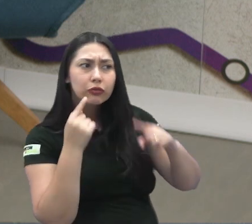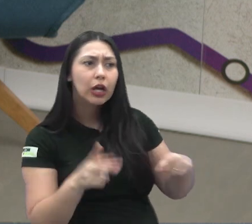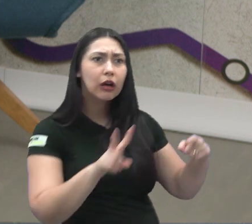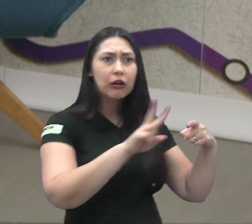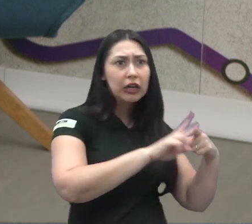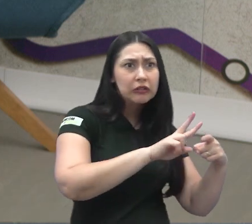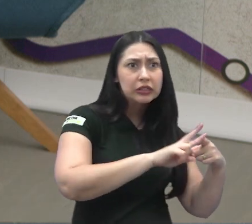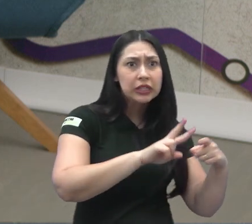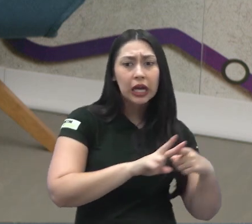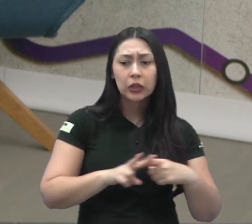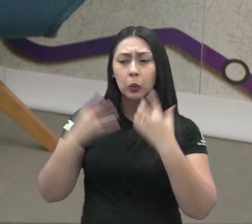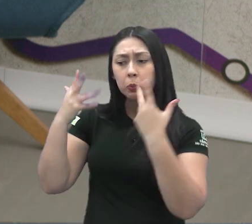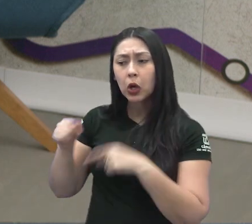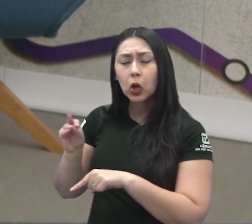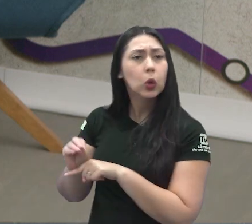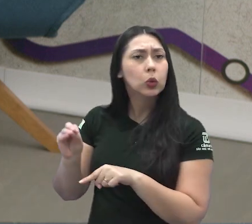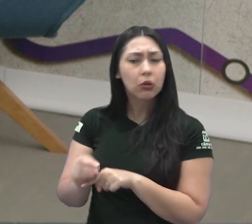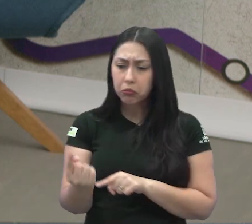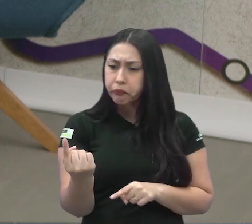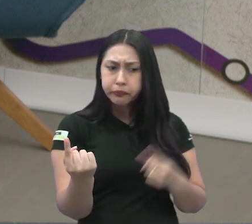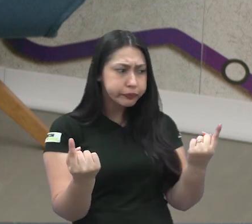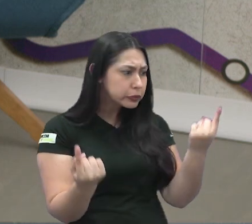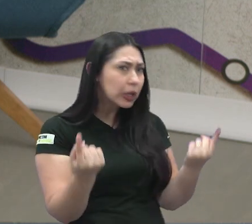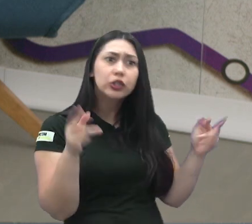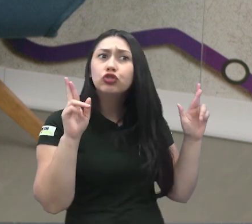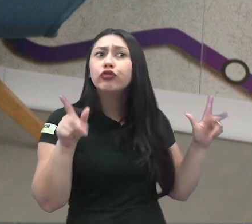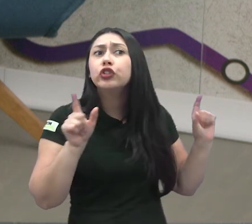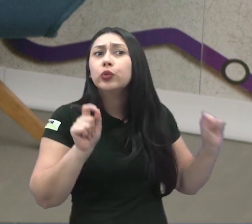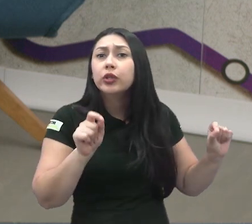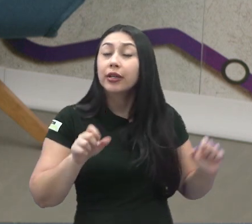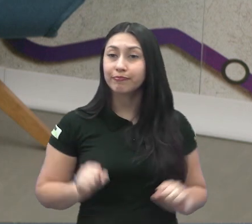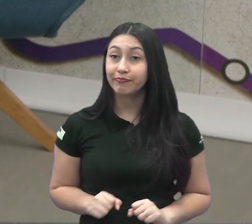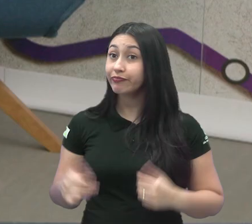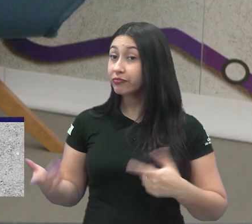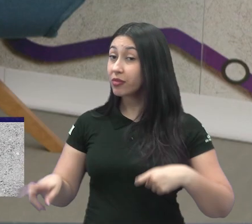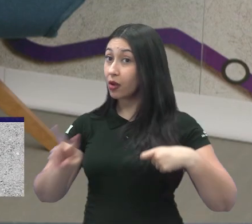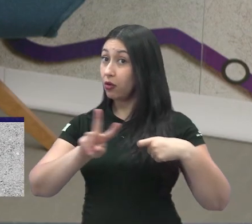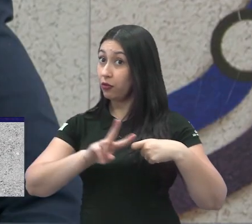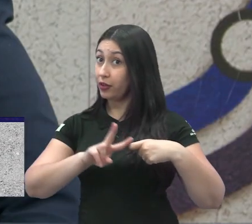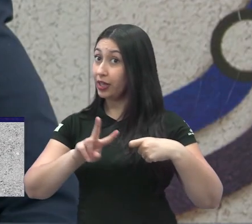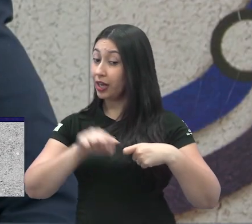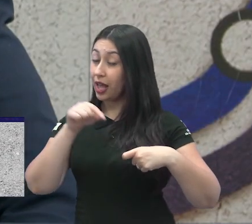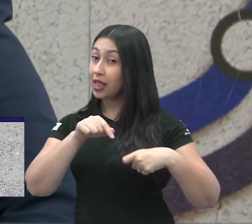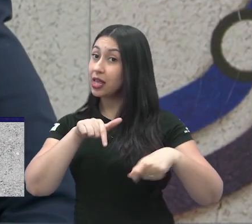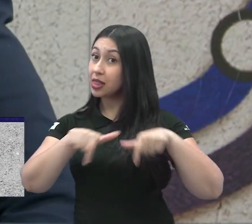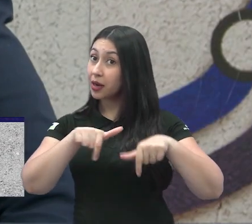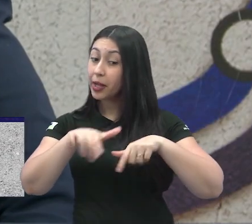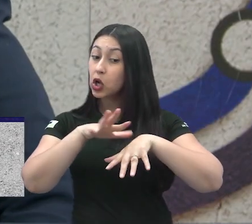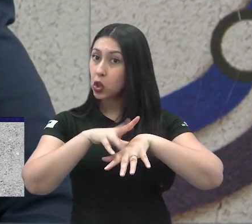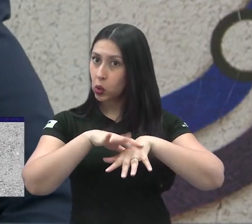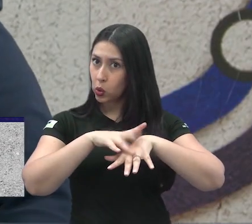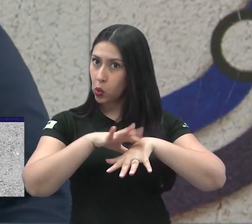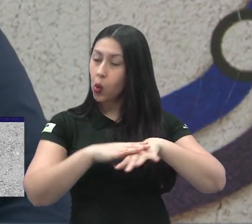de veterinário, zootecnista. Qual a diferença, veterinário e o zootecnista? O veterinário, ele trabalha com a clínica,